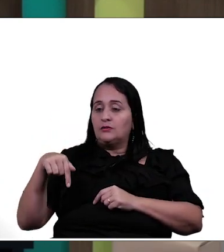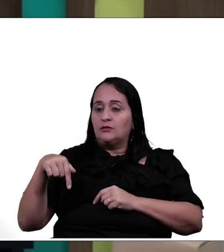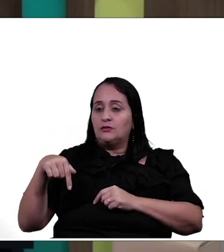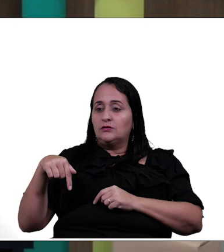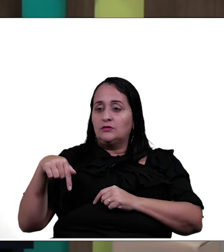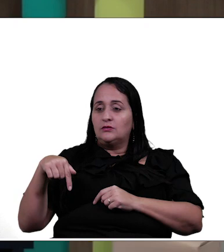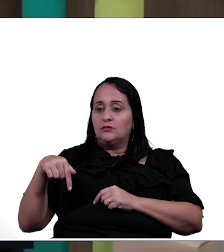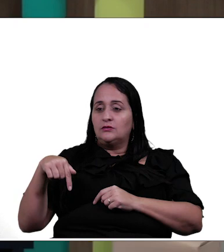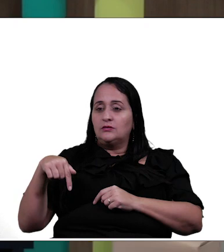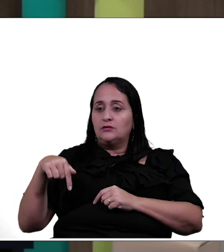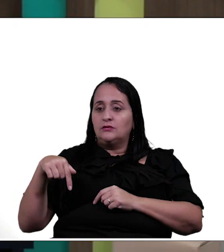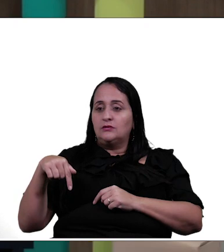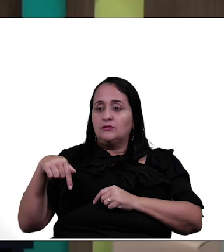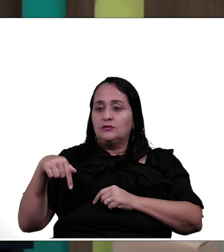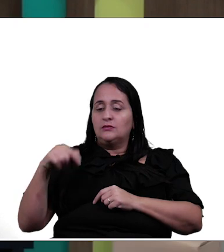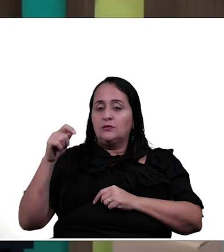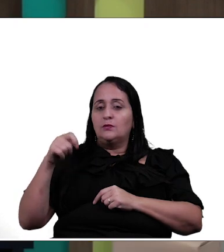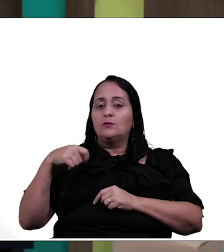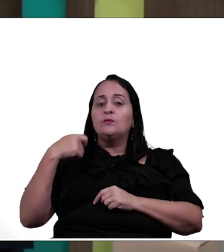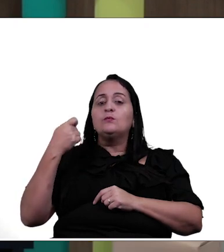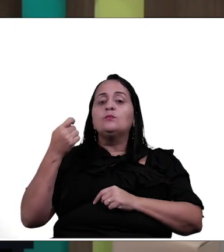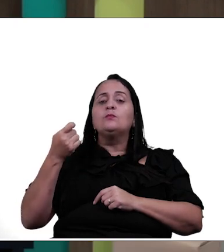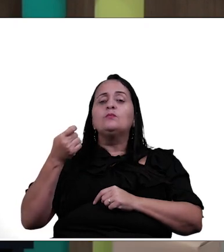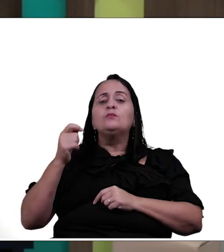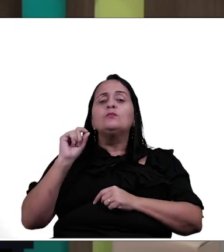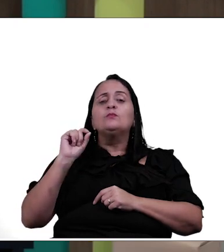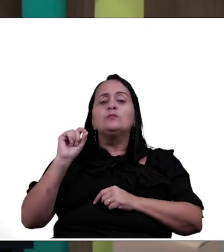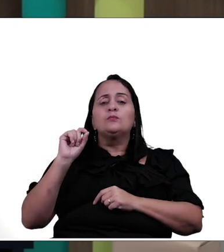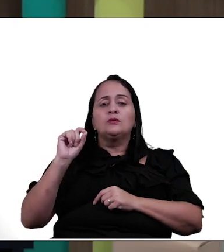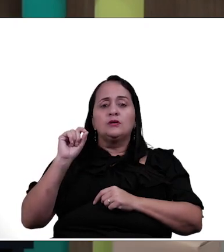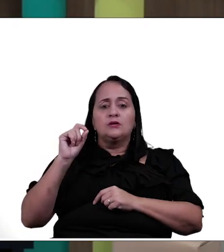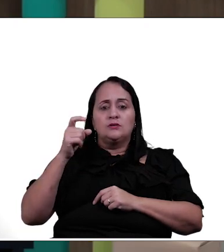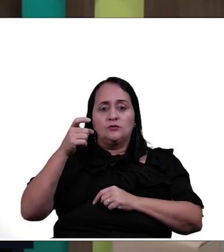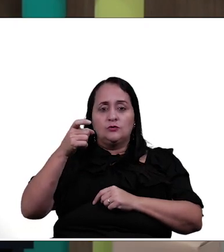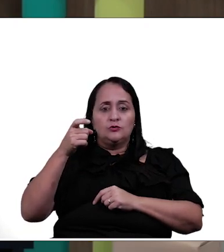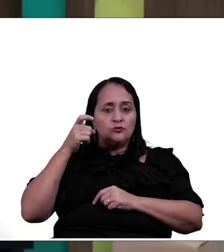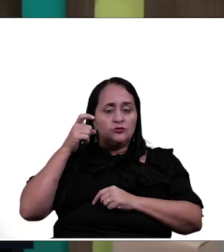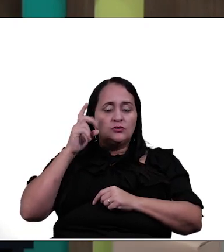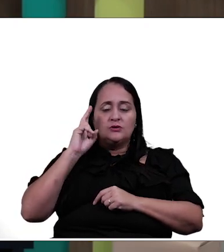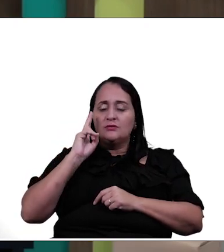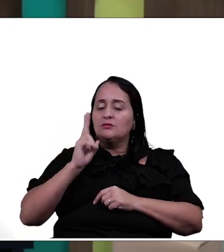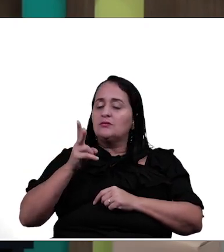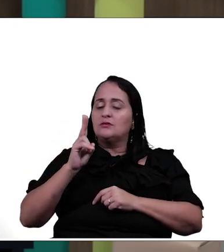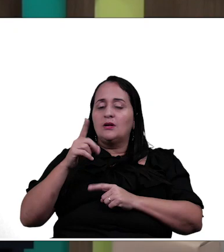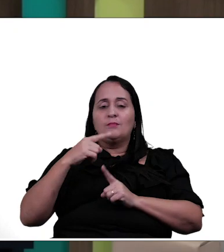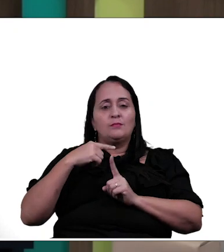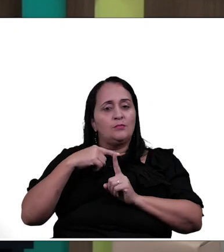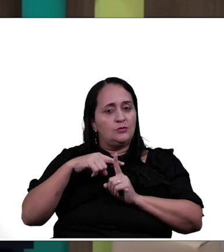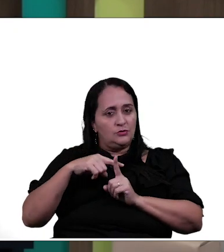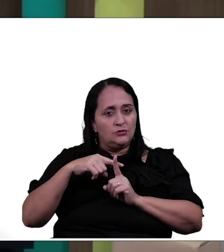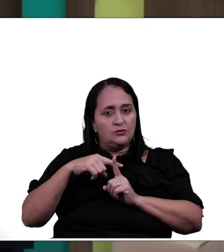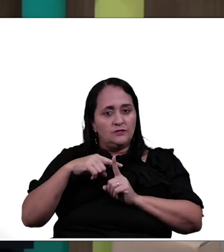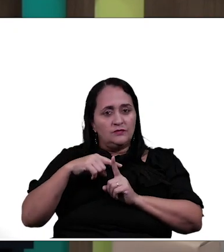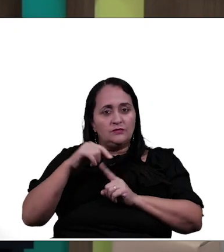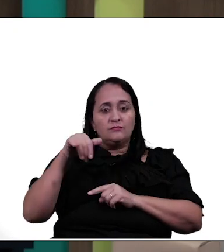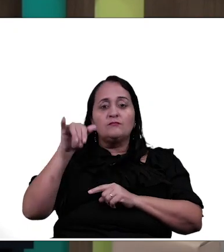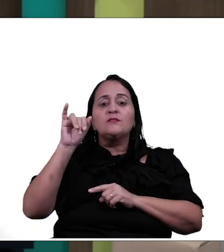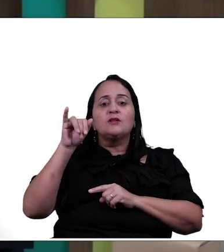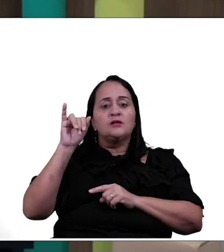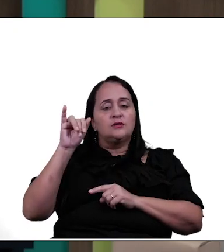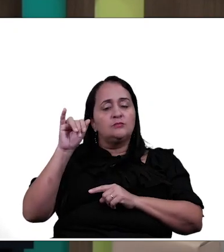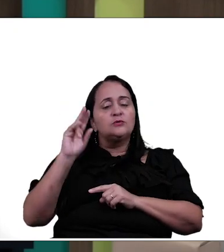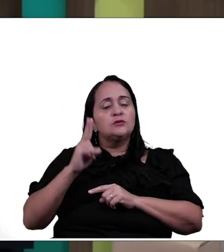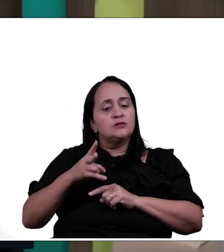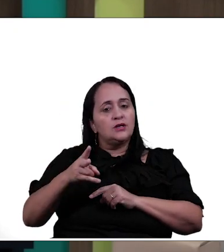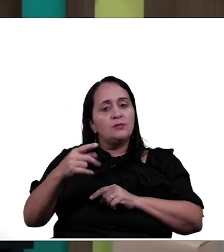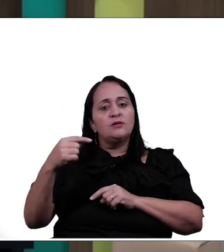representar este número na forma de uma fração decimal. Então ele não é um número racional. Pi, o valor